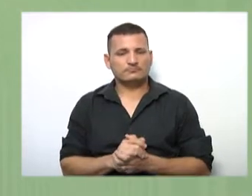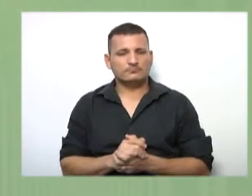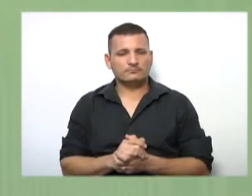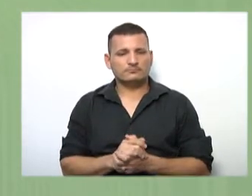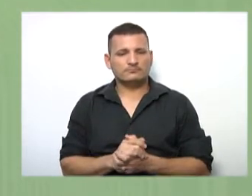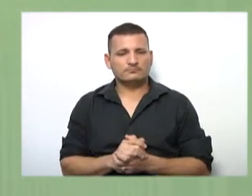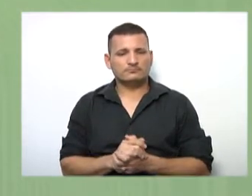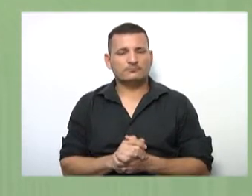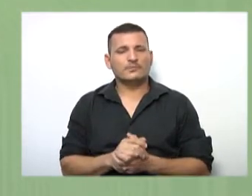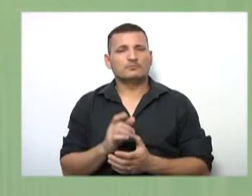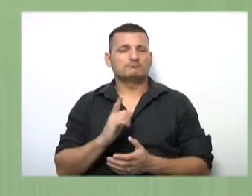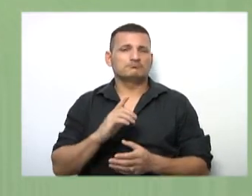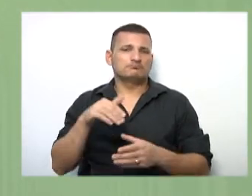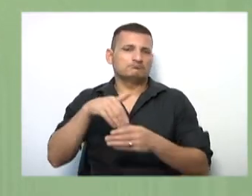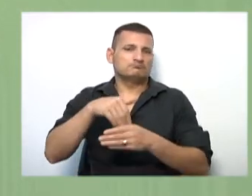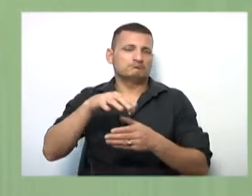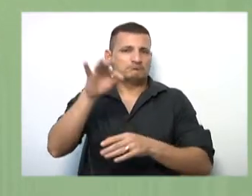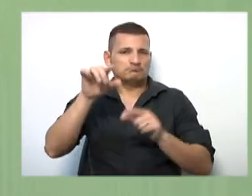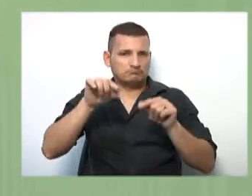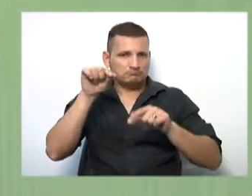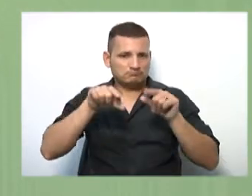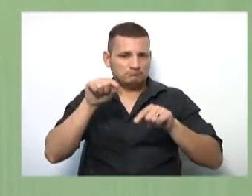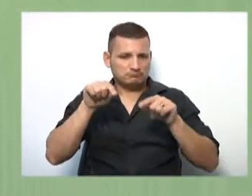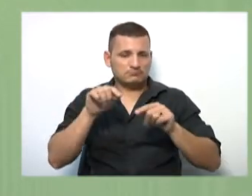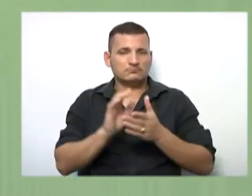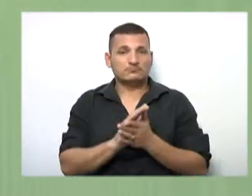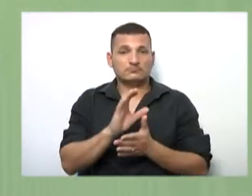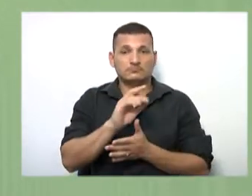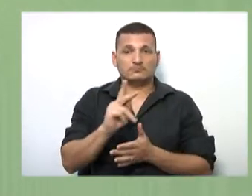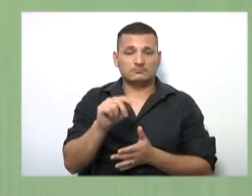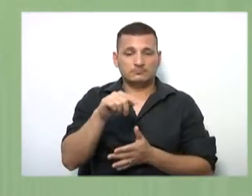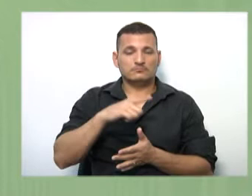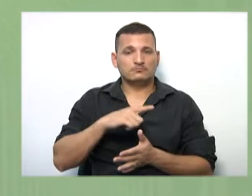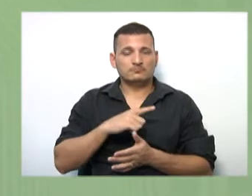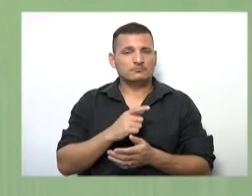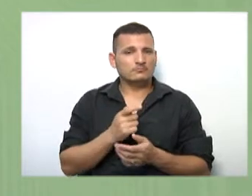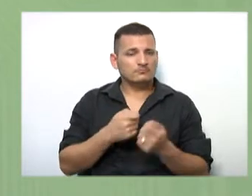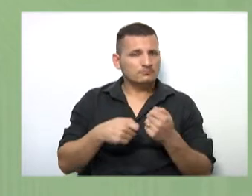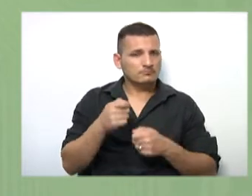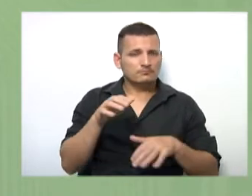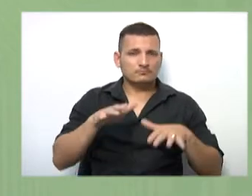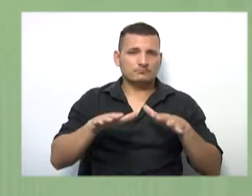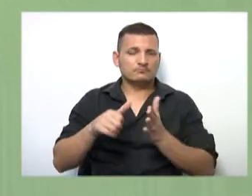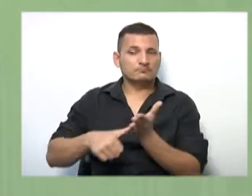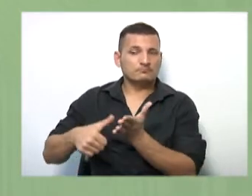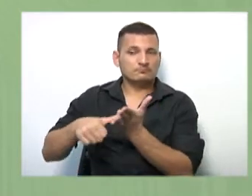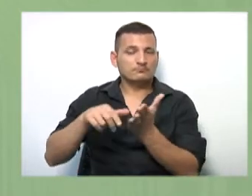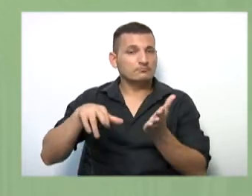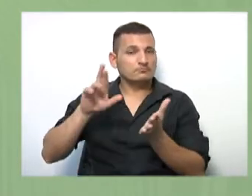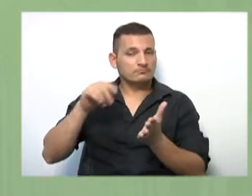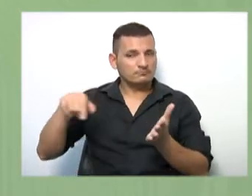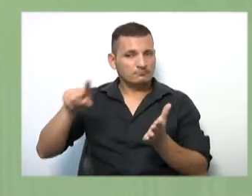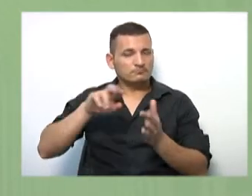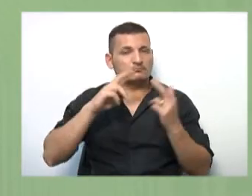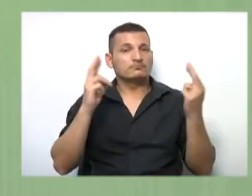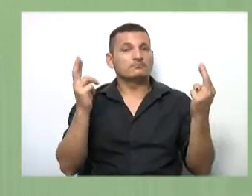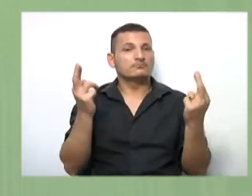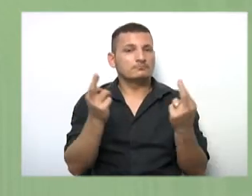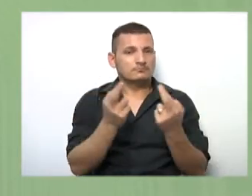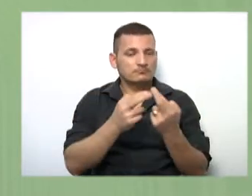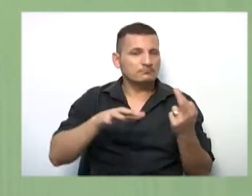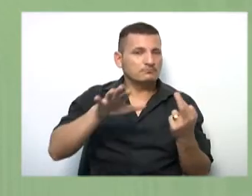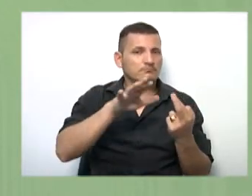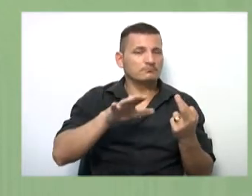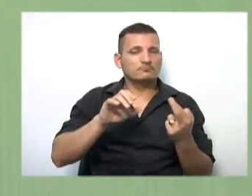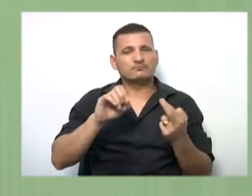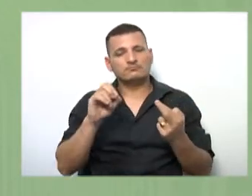função. A cooperativa é administrada de acordo com as decisões tomadas pelos associados, em assembleias gerais ou